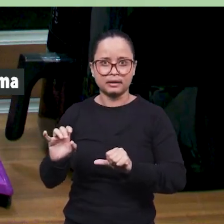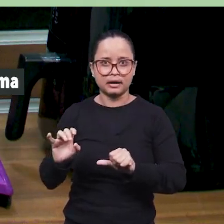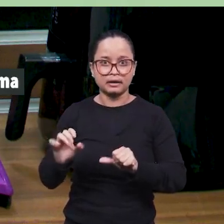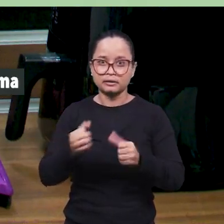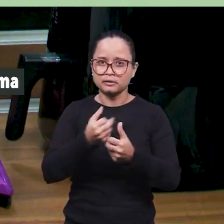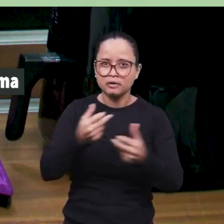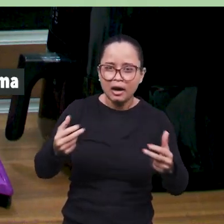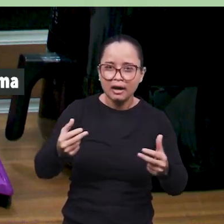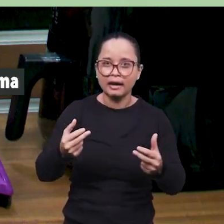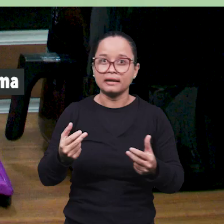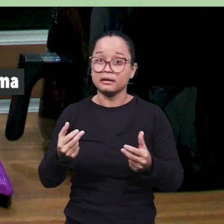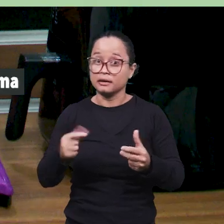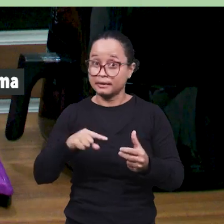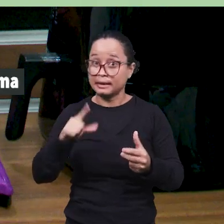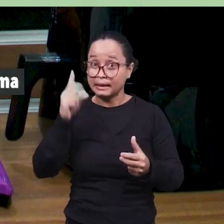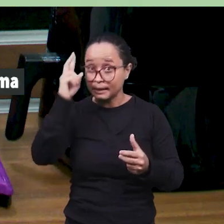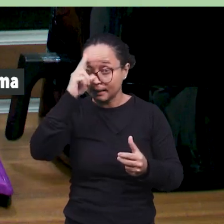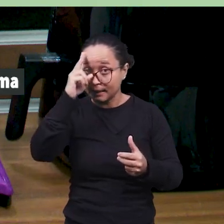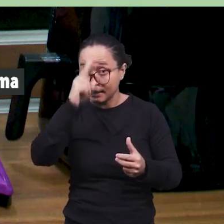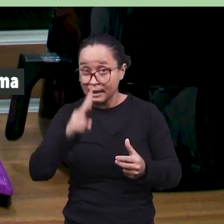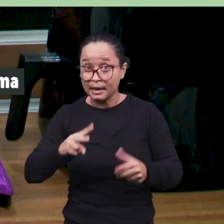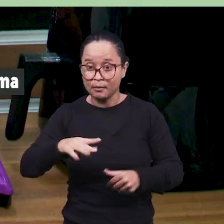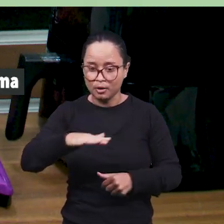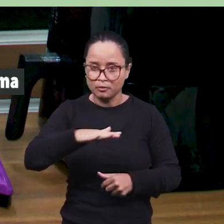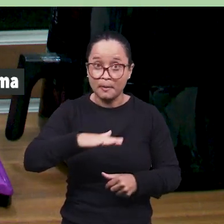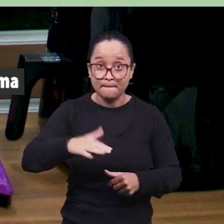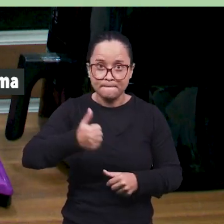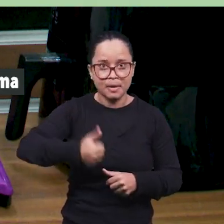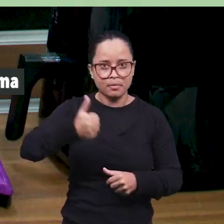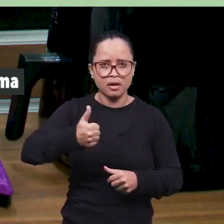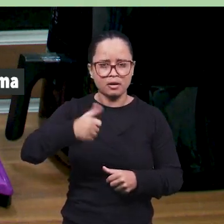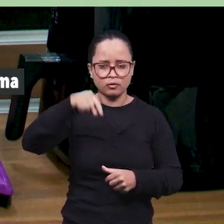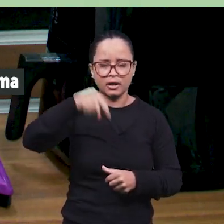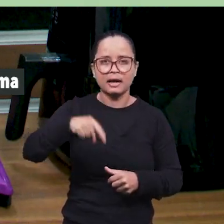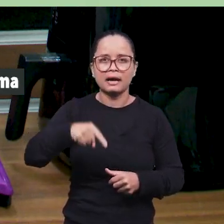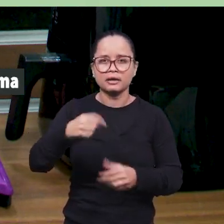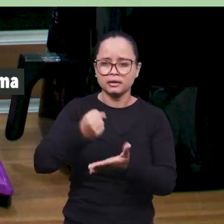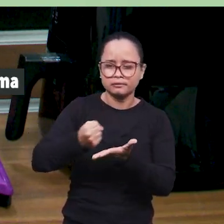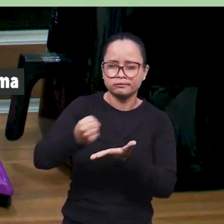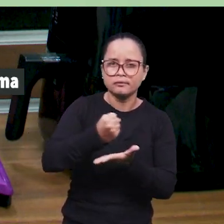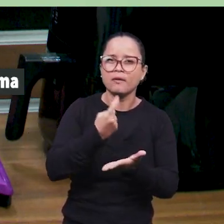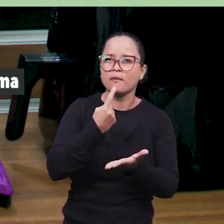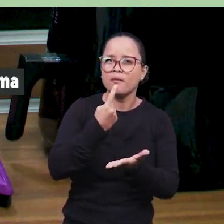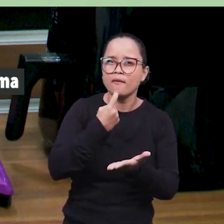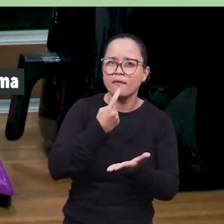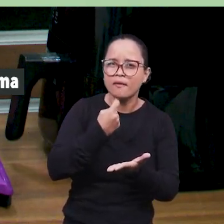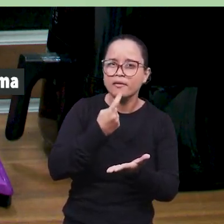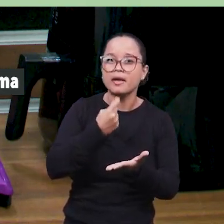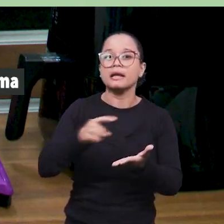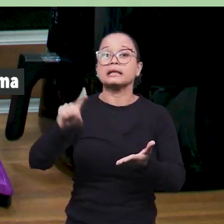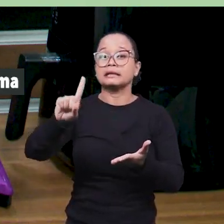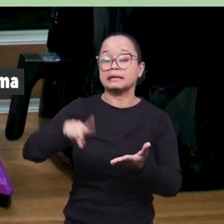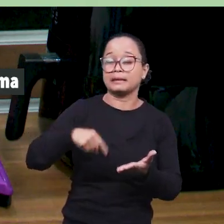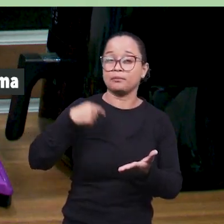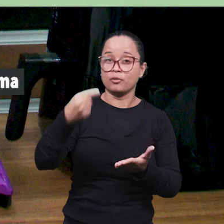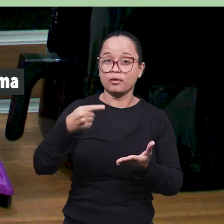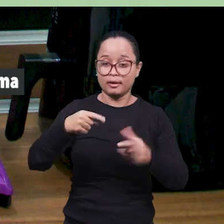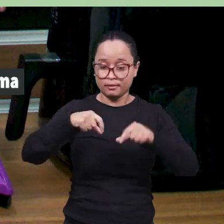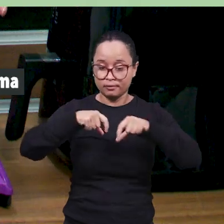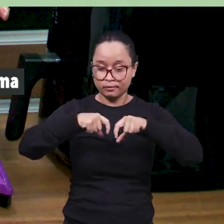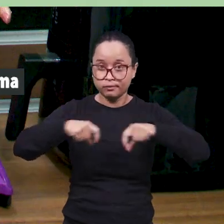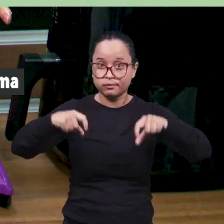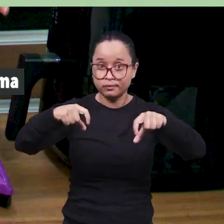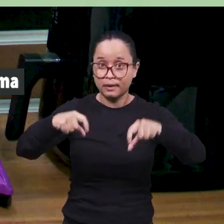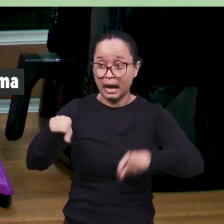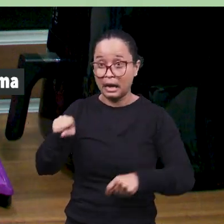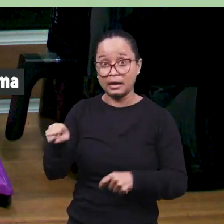gente, fundinho de molho vermelho e colocando em volta. Depois, levou